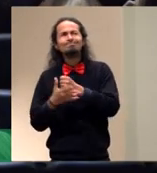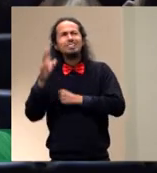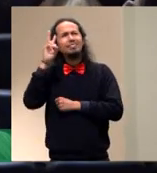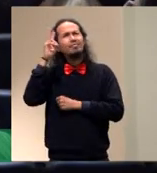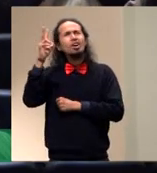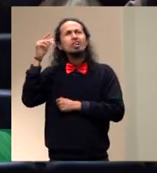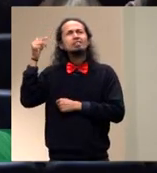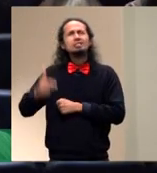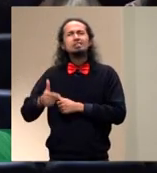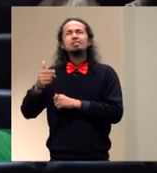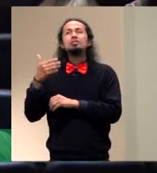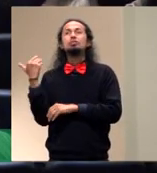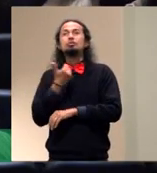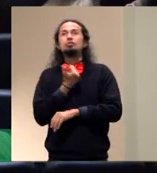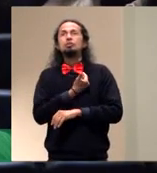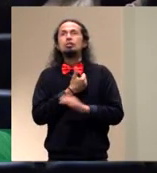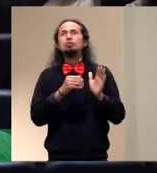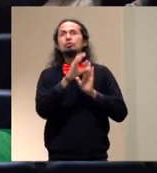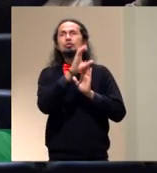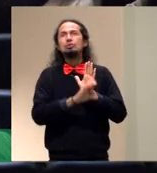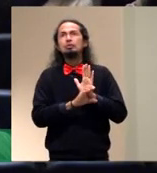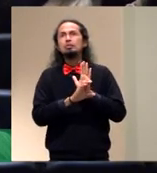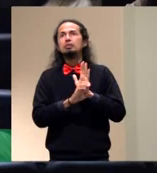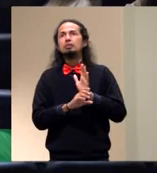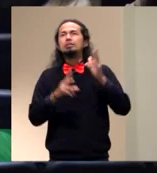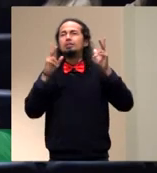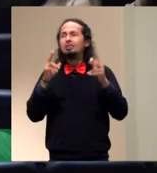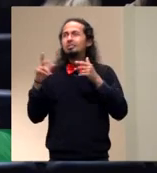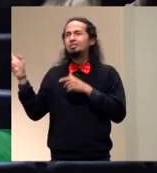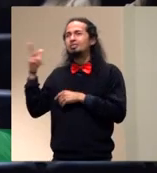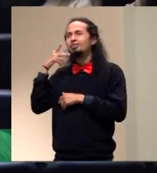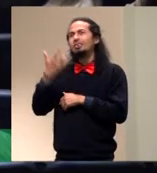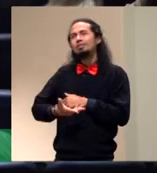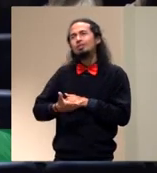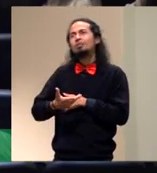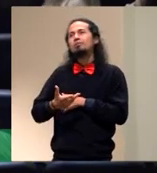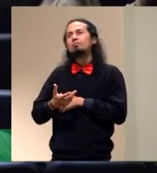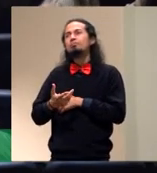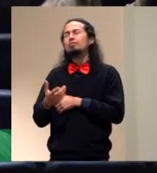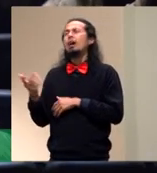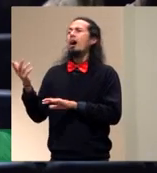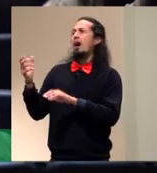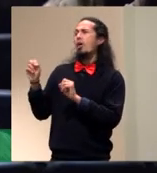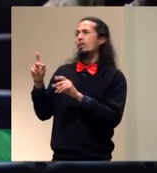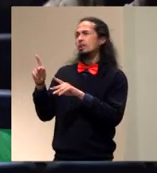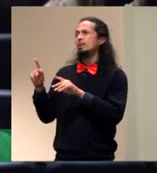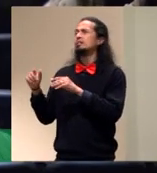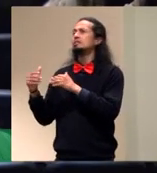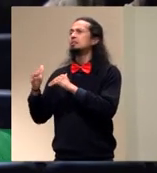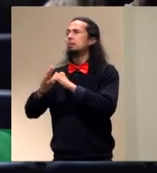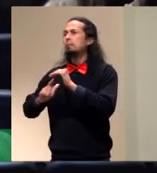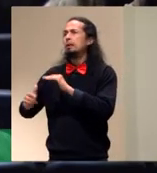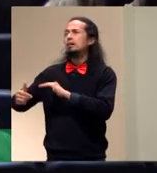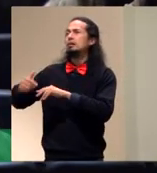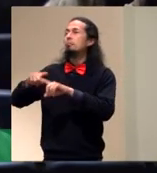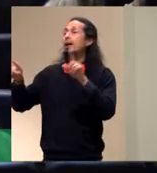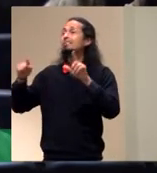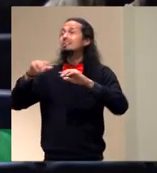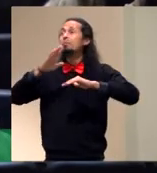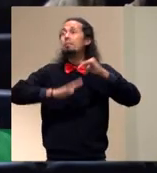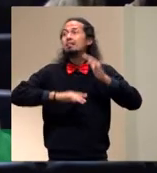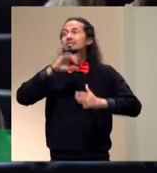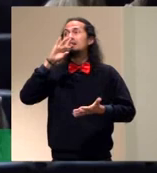você diz e todas as pessoas outras disseram, que está no papel, mas que só se efetiva na ação com as crianças.